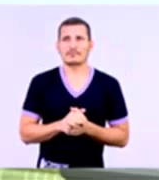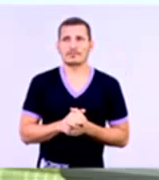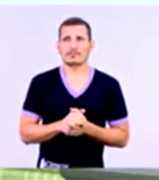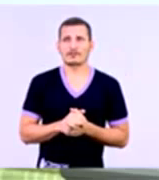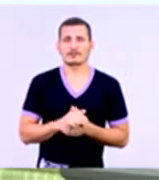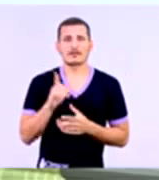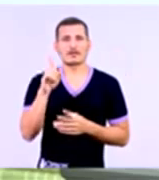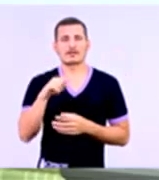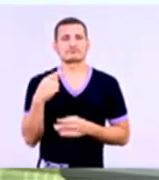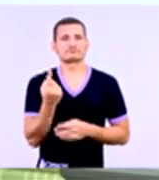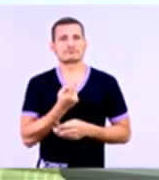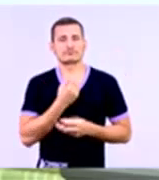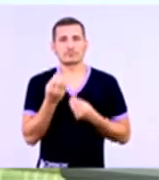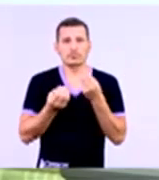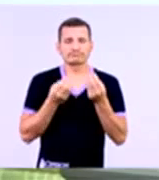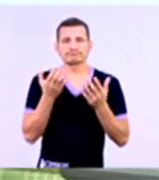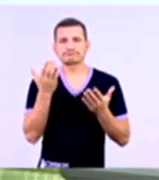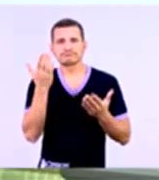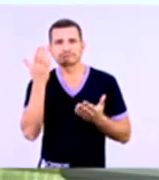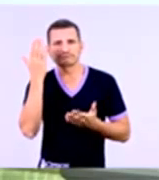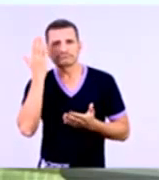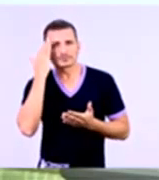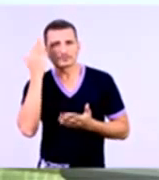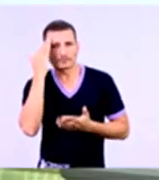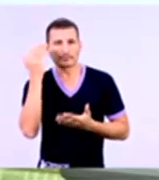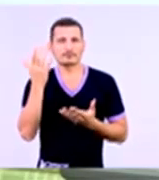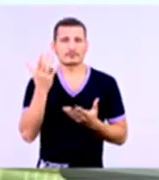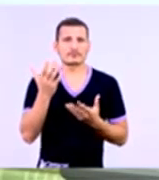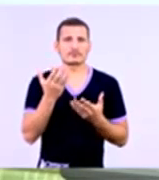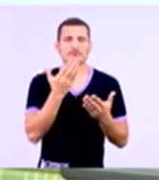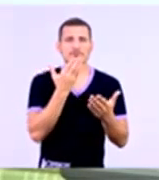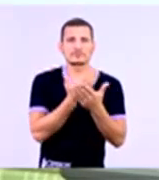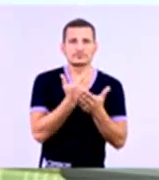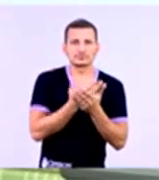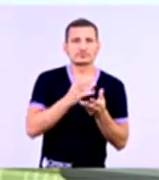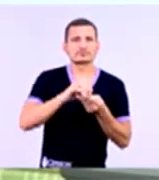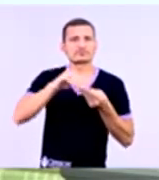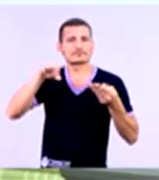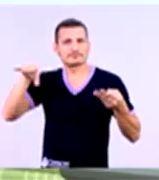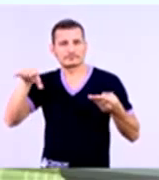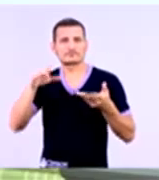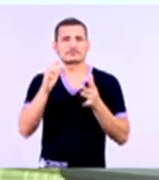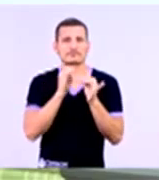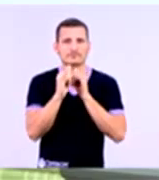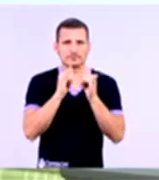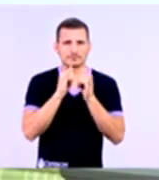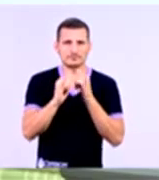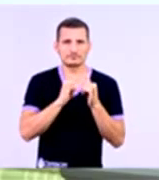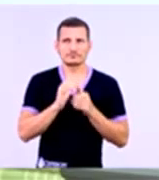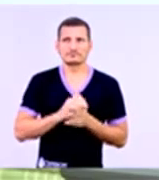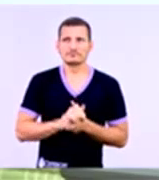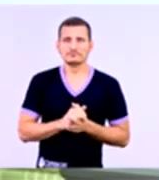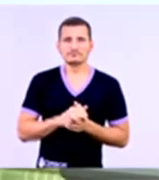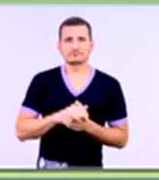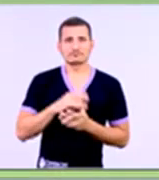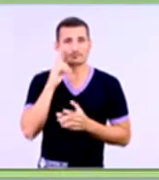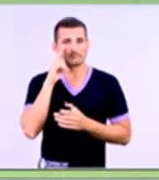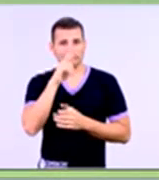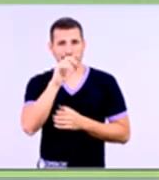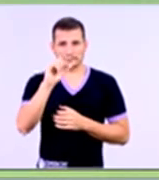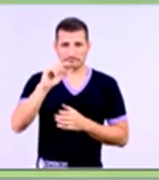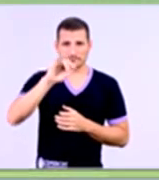nos nortear aí entre o estudo da transferência de informação. Vamos ver um pouquinho sobre JSON.